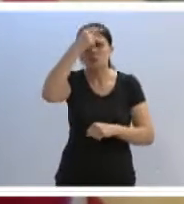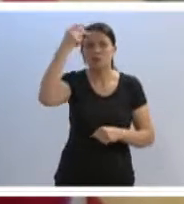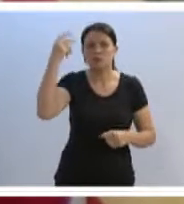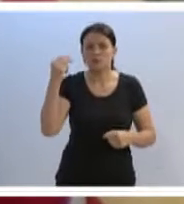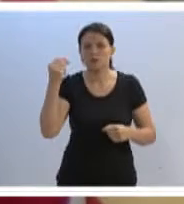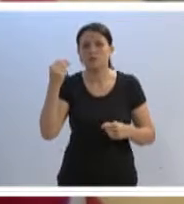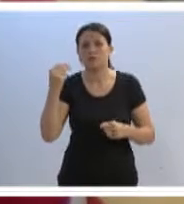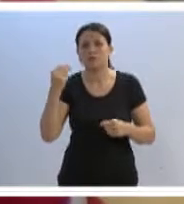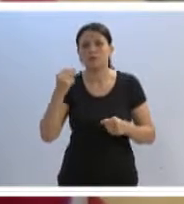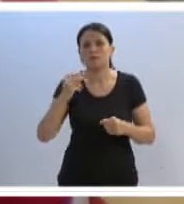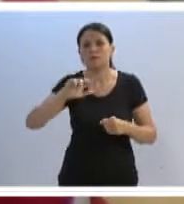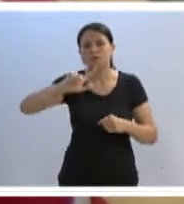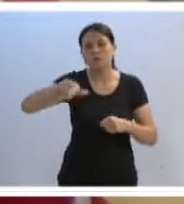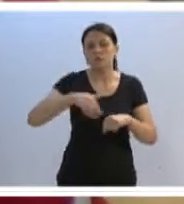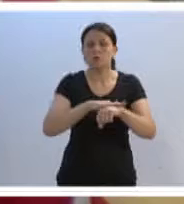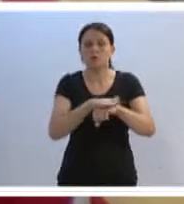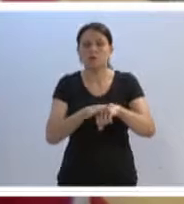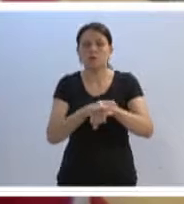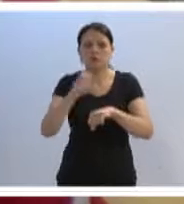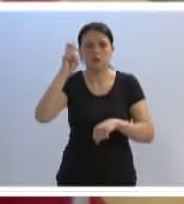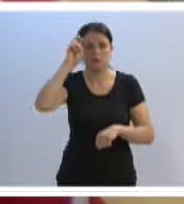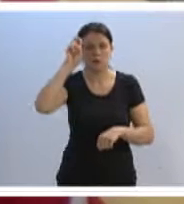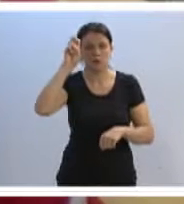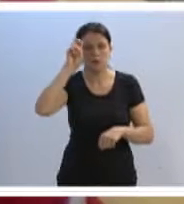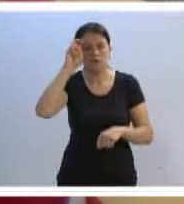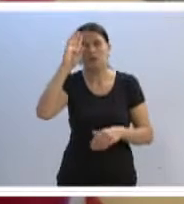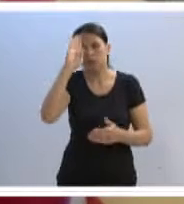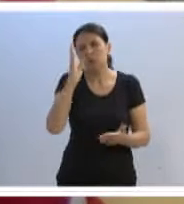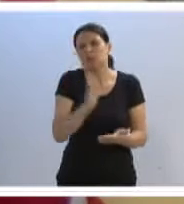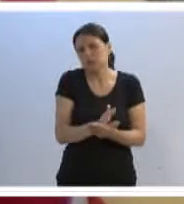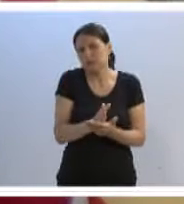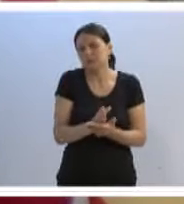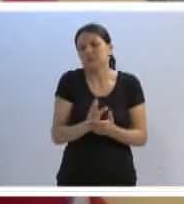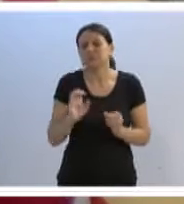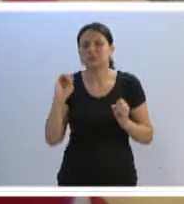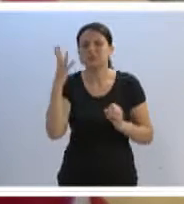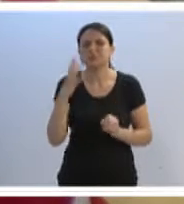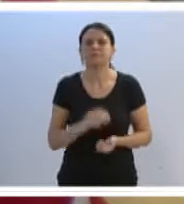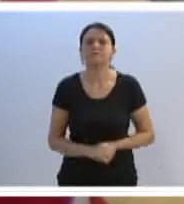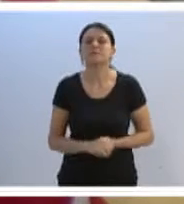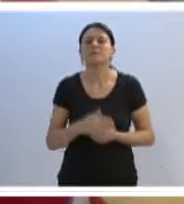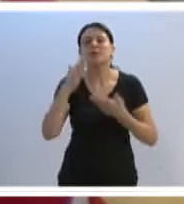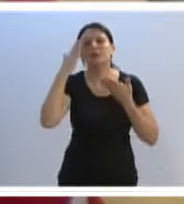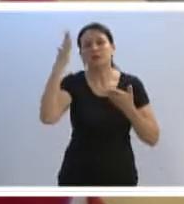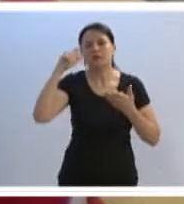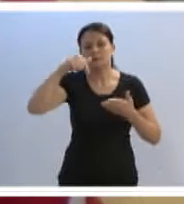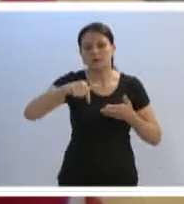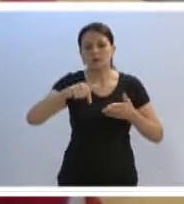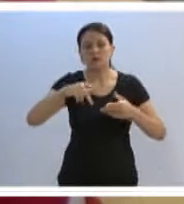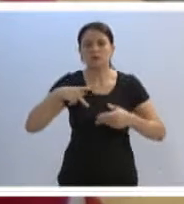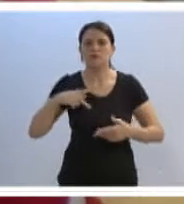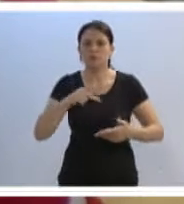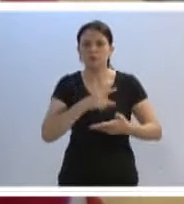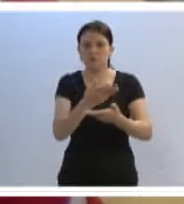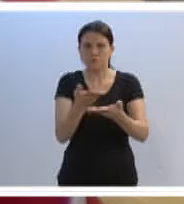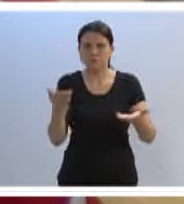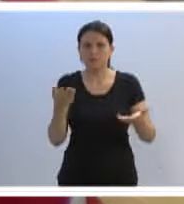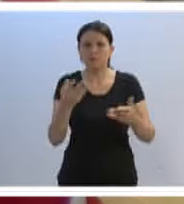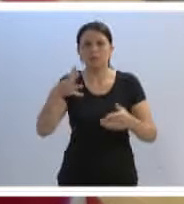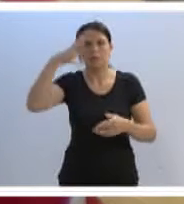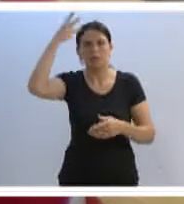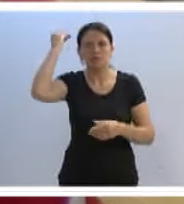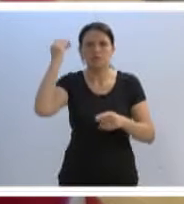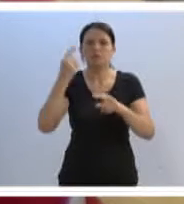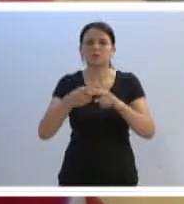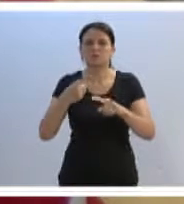né, após essa conversa na quinta-feira, e eu acredito que as coisas vão se encaminhar. Então, eu te agradeço aqui publicamente, vereador Alexandre Matias, por ter feito esse